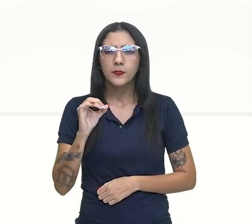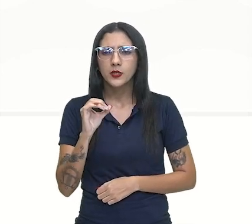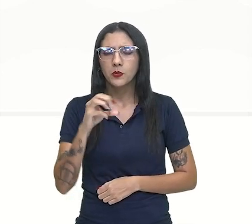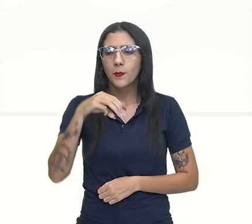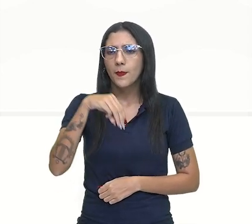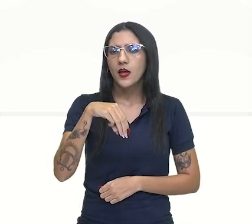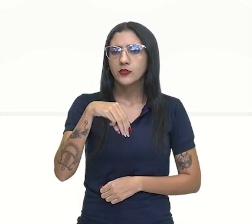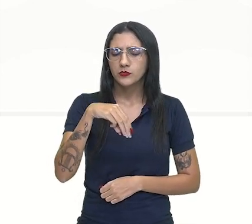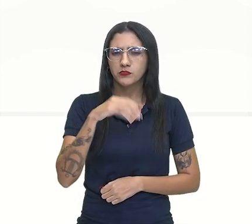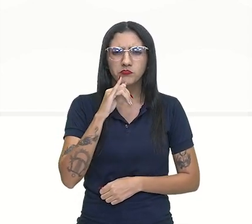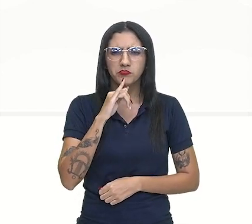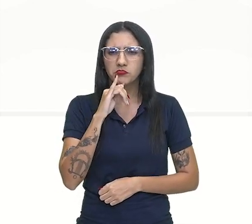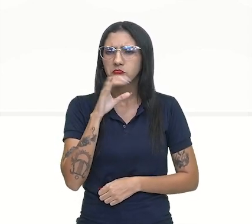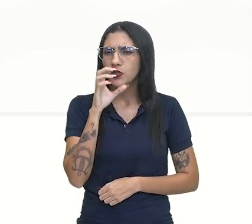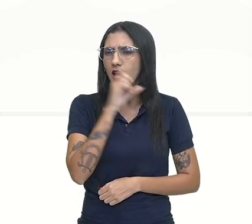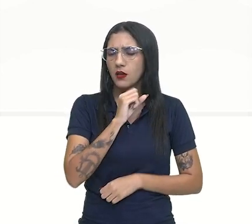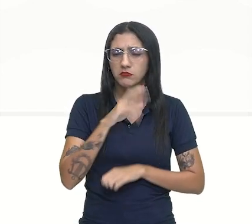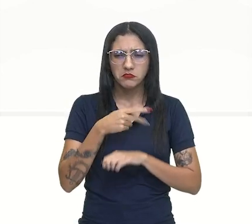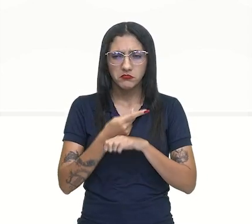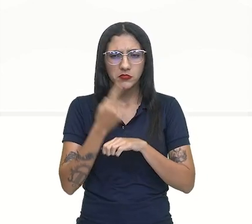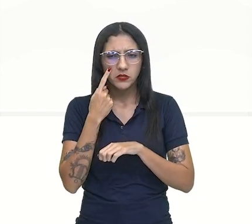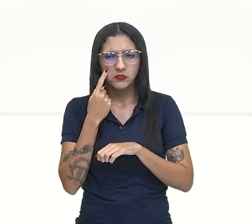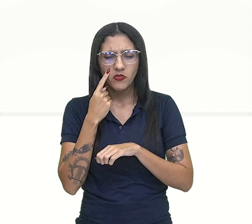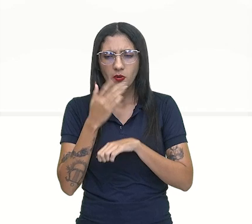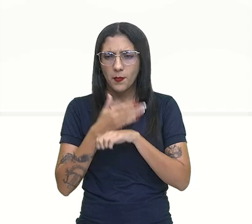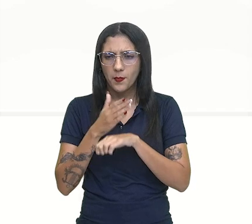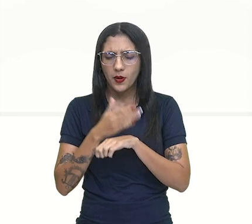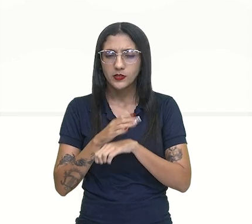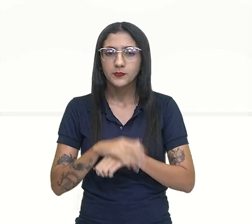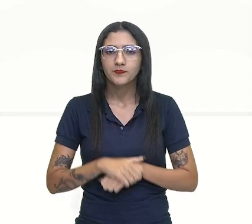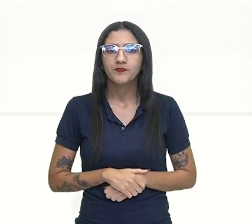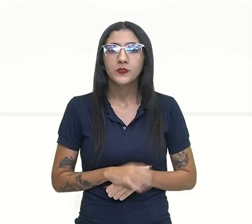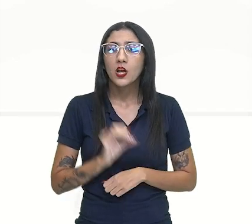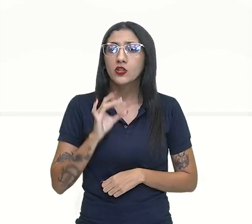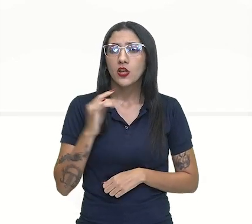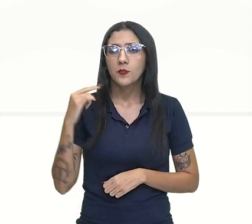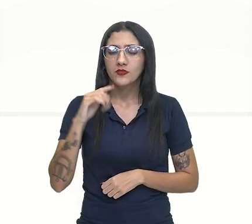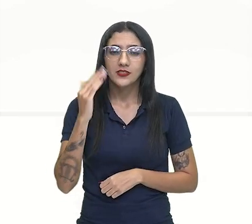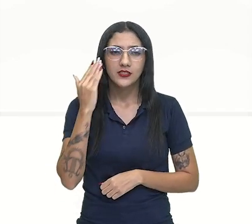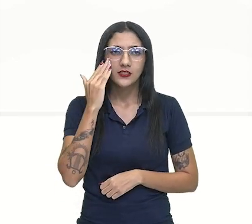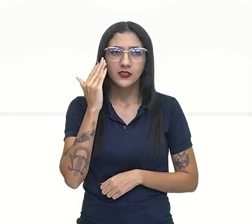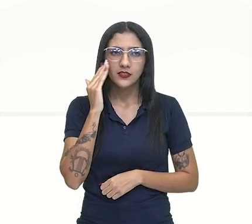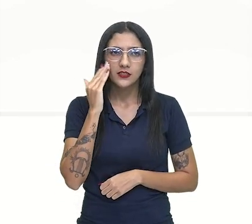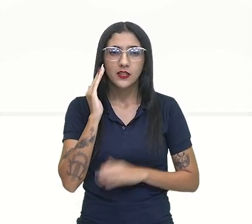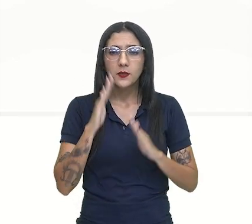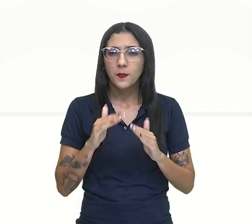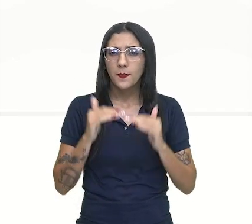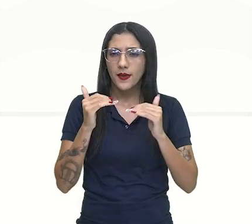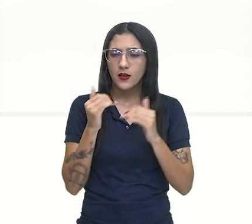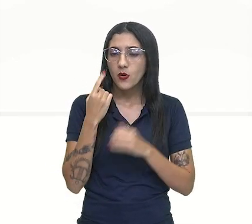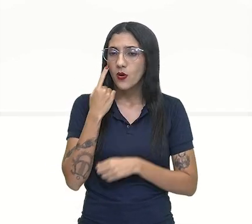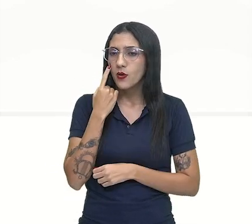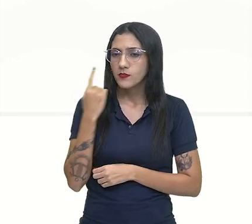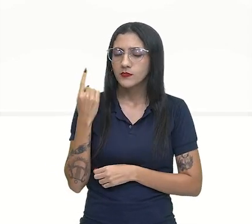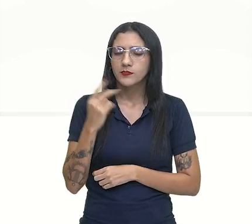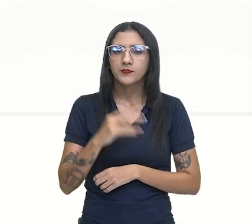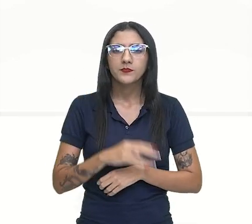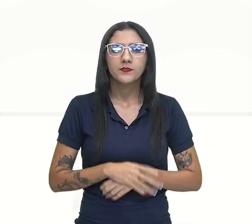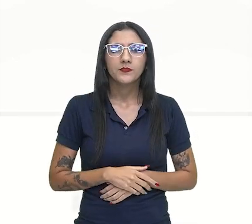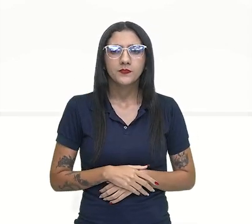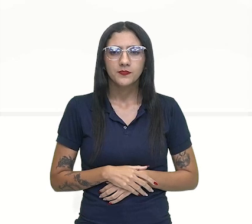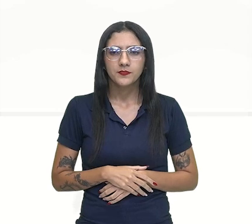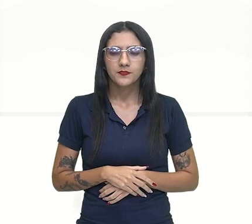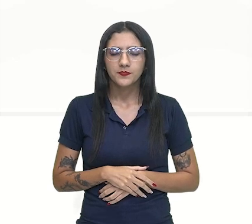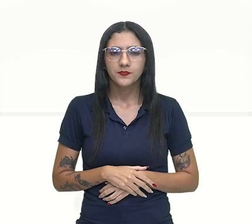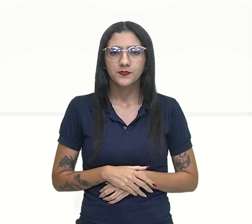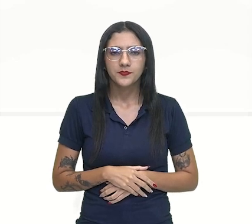Apenas um exemplo rápido, daqui a pouco a gente vai trabalhar mais essas conversões, tá? Mas só para entender essa parte aqui da definição. Eu